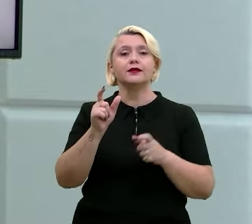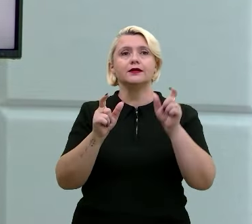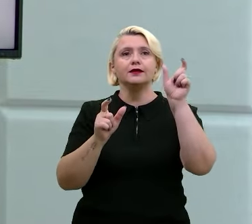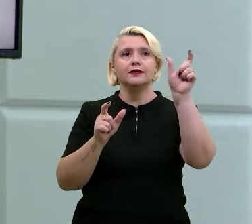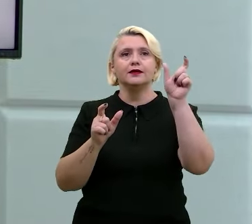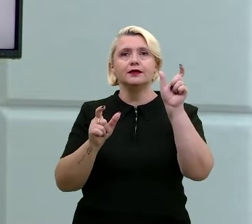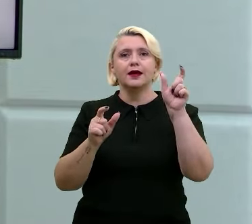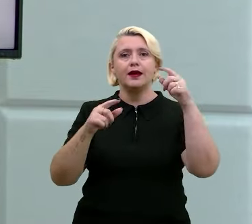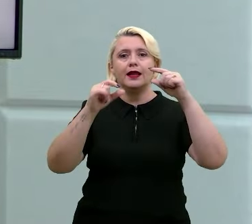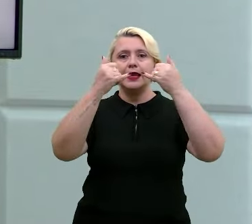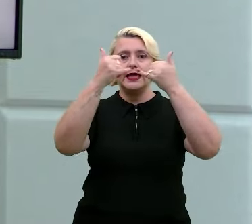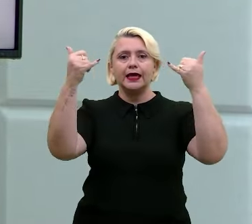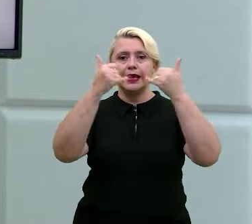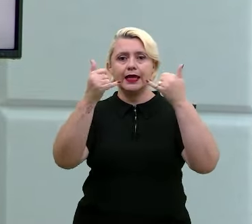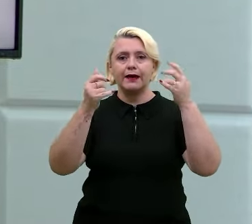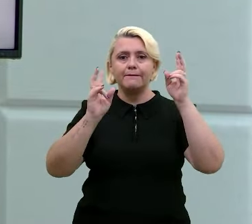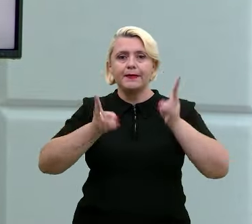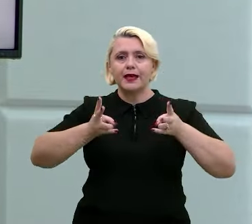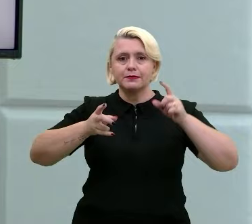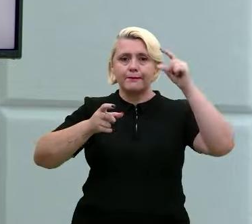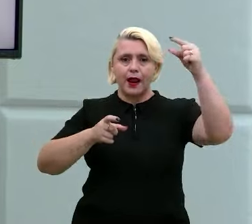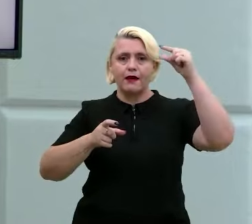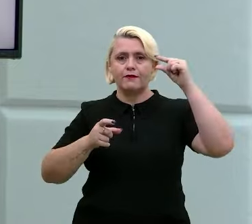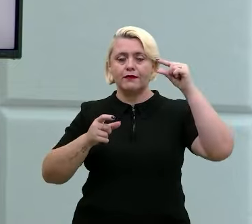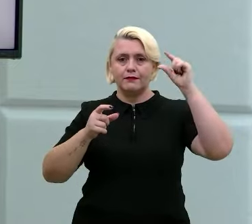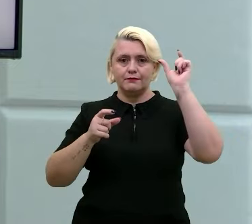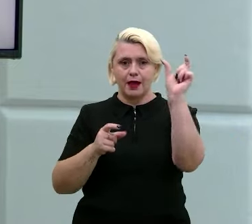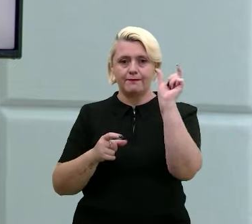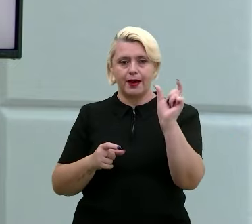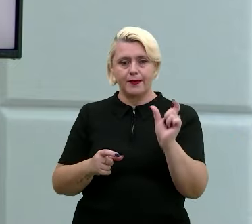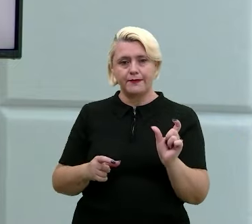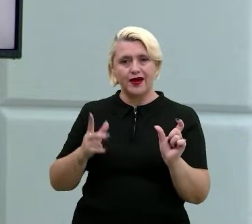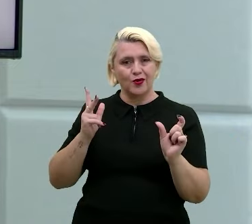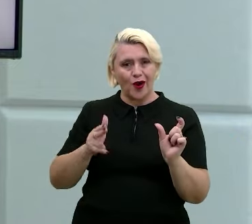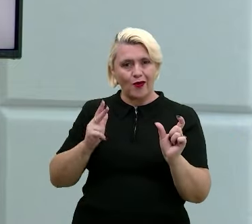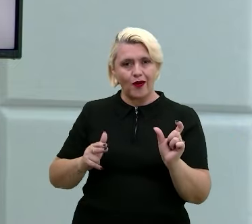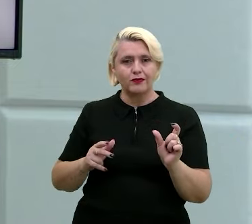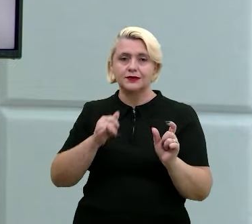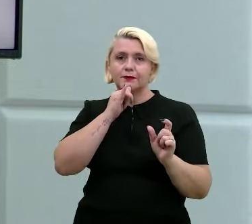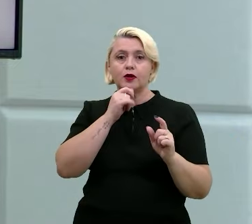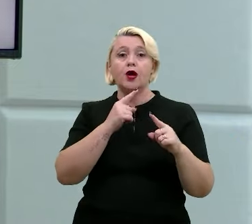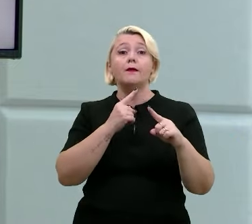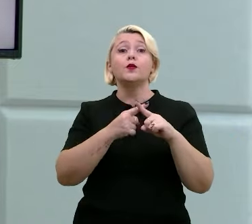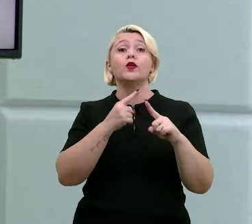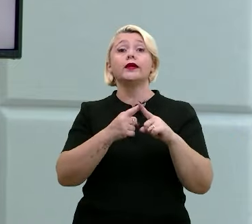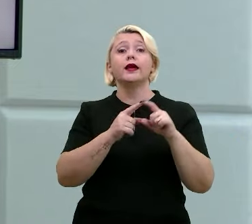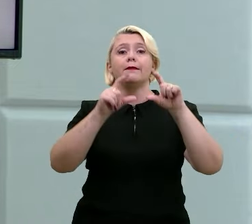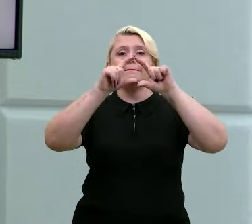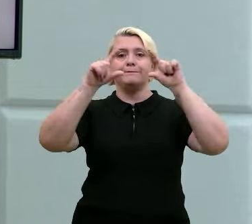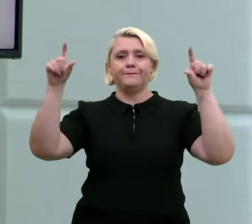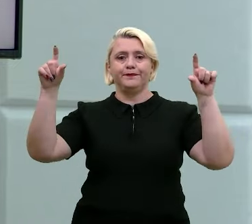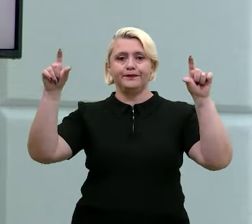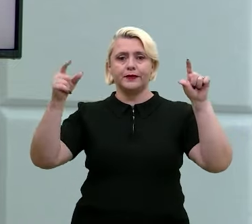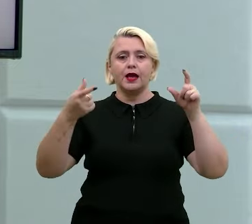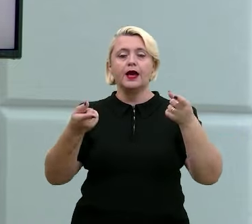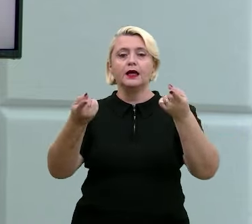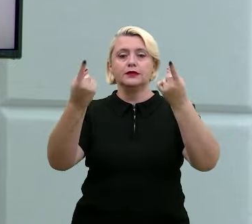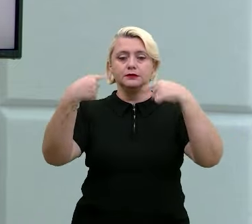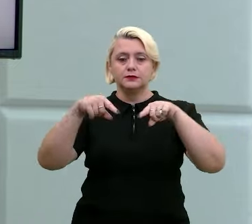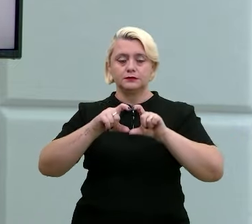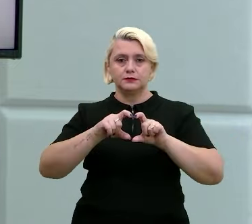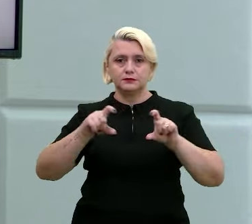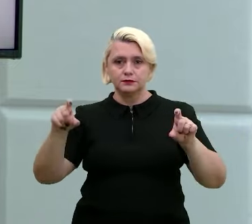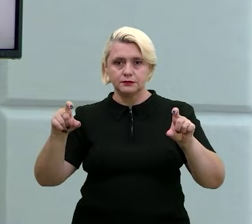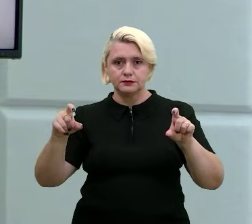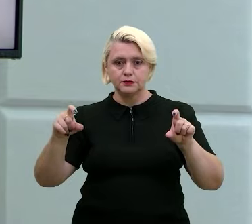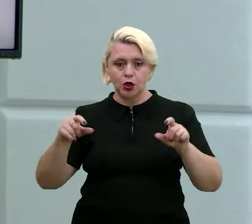uma linha próxima da outra, tá? Quando você usa um porquê lá no primeiro parágrafo e você repete um